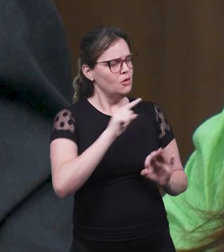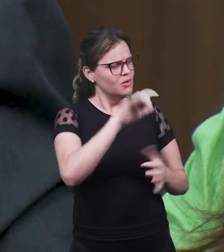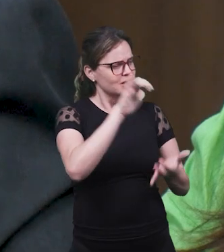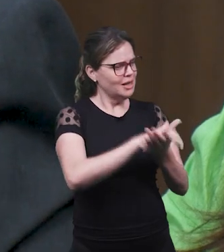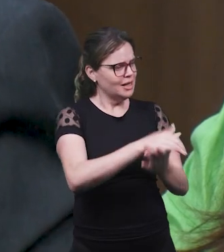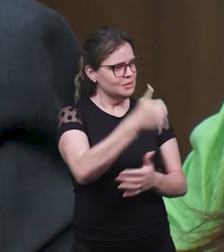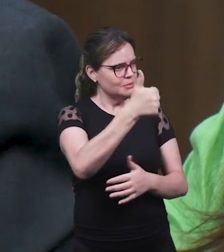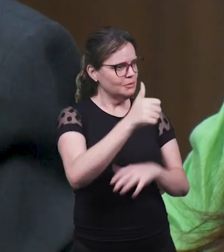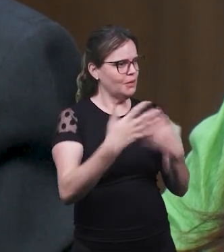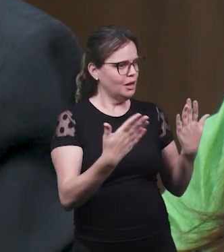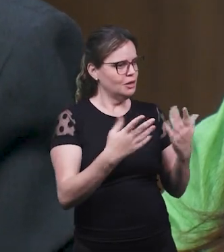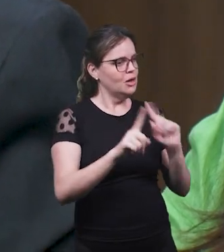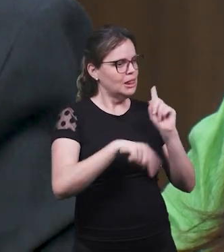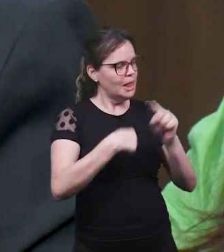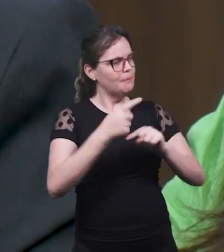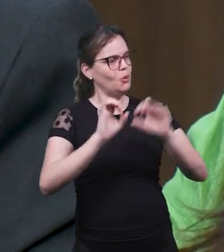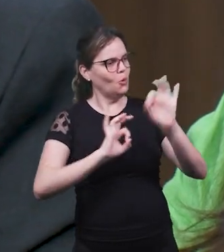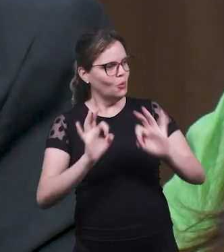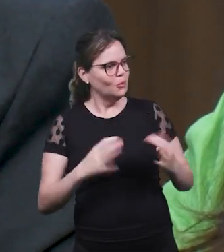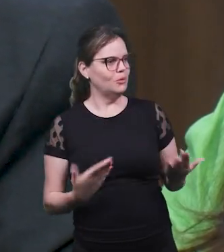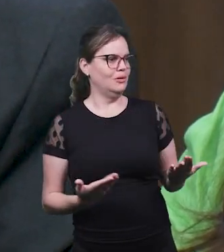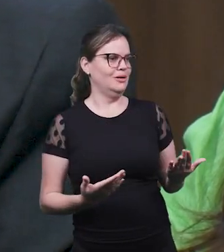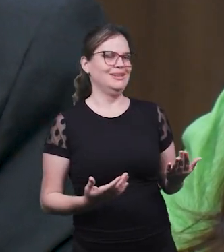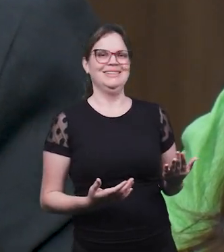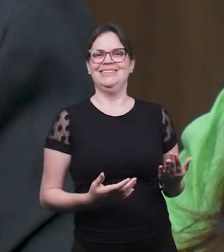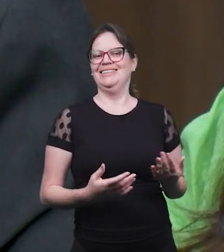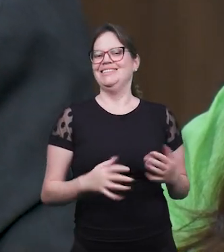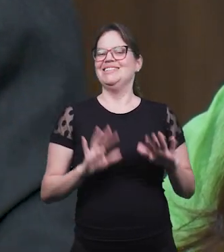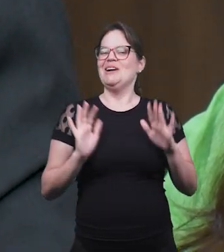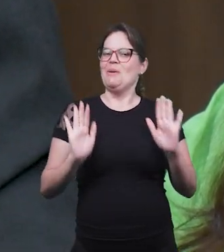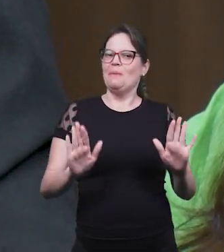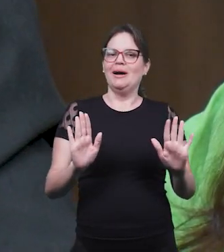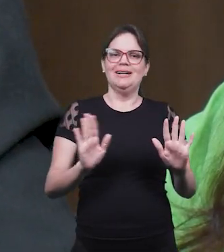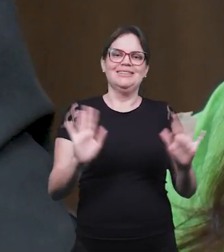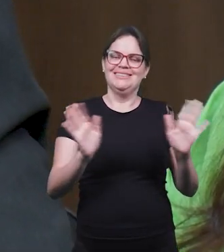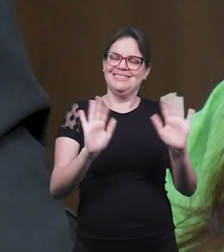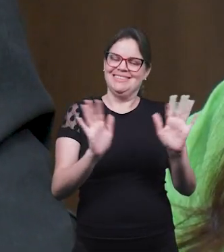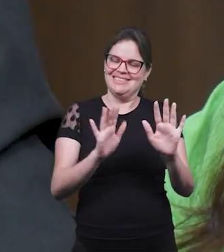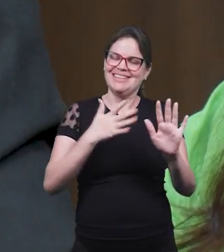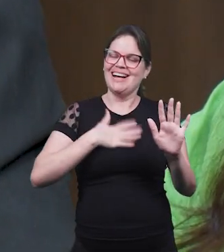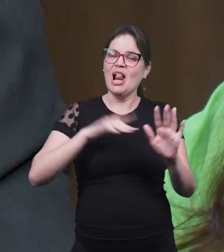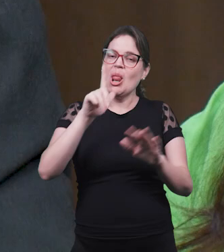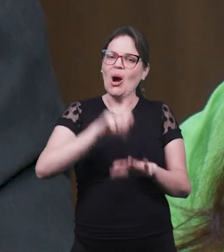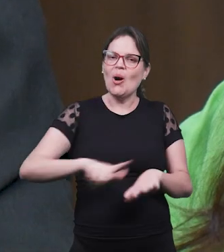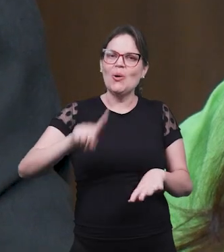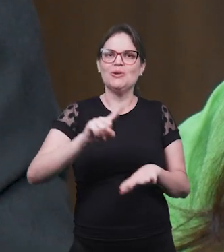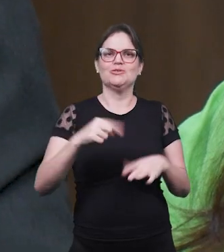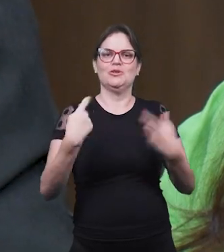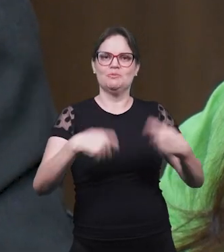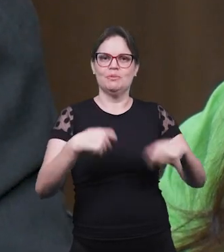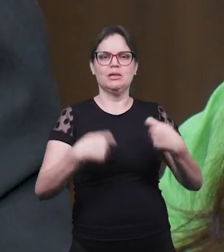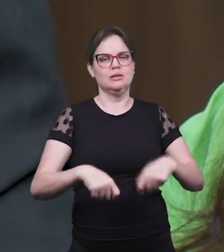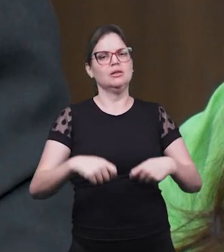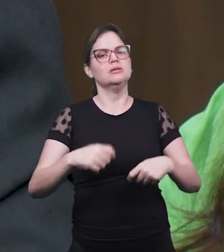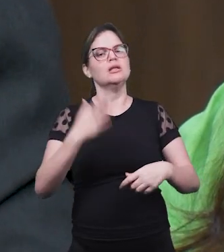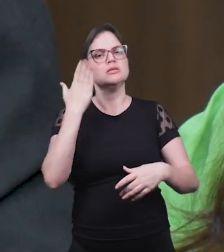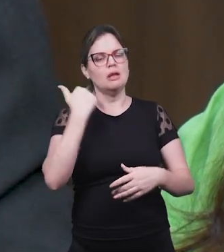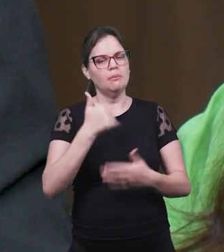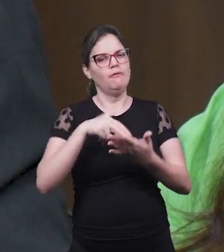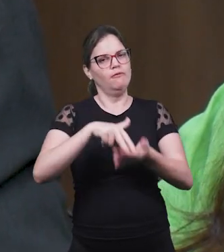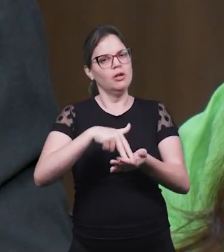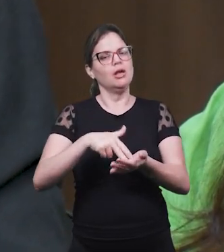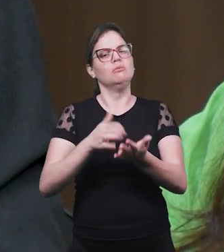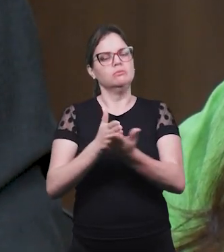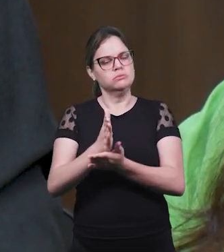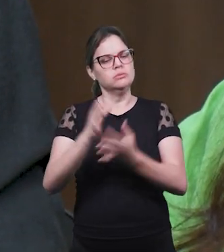construídas. Óbvio que isso é uma coisa muito extremista. Tá tudo claro que a gente tem que ter o pé no chão, tá tudo